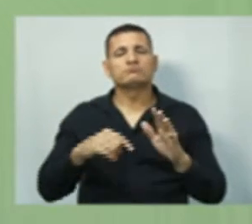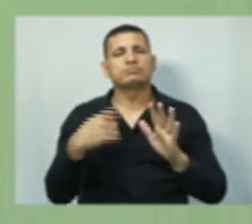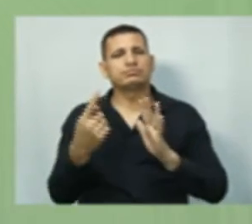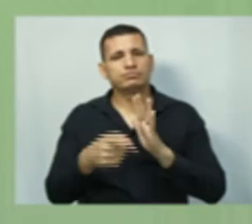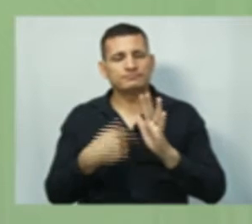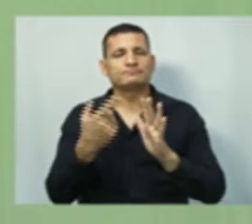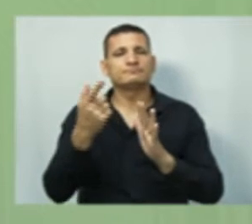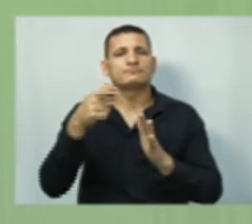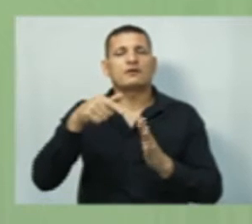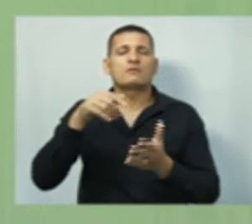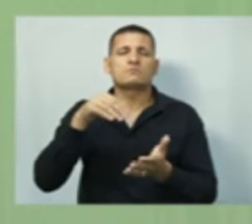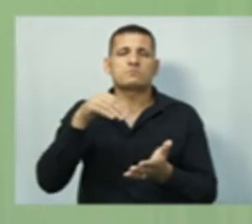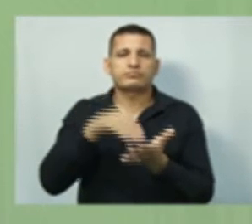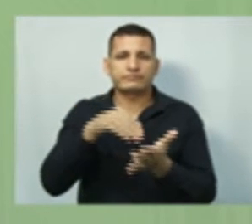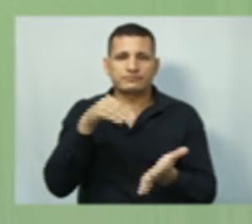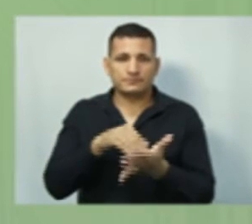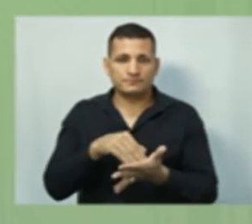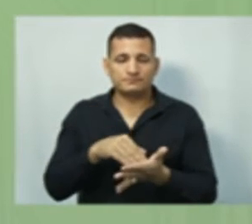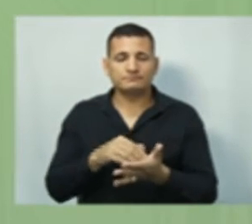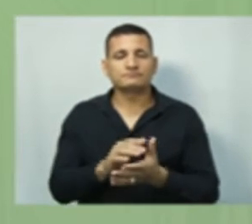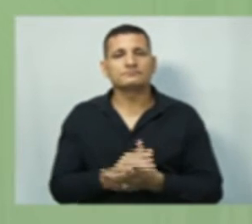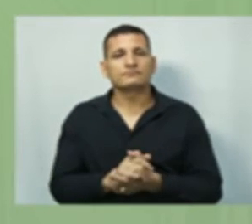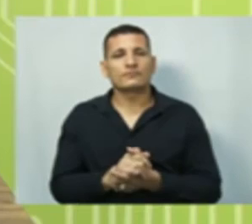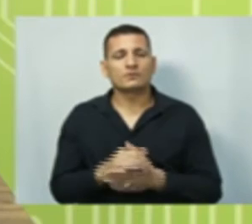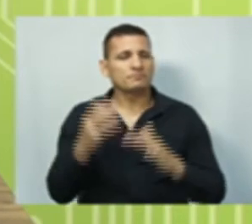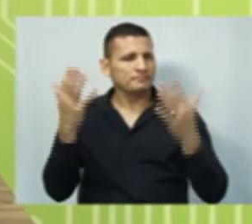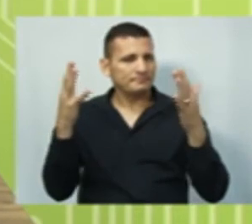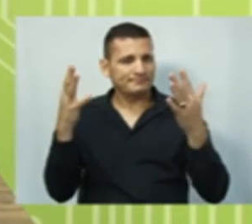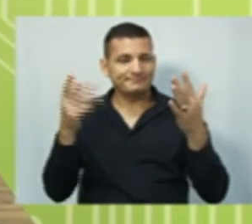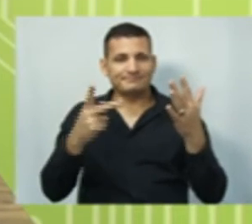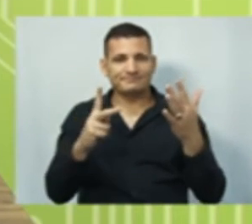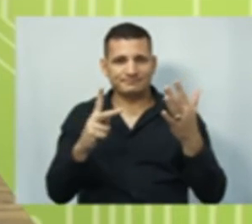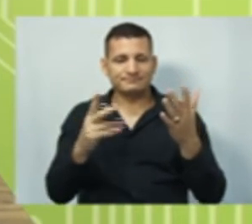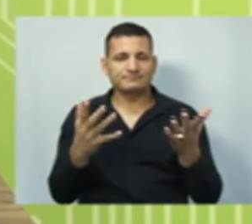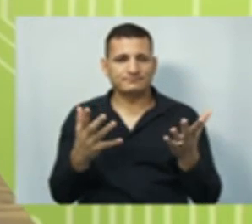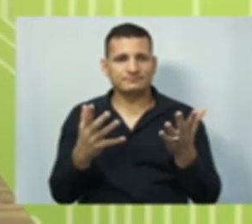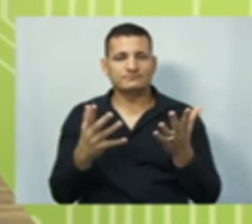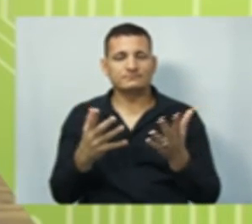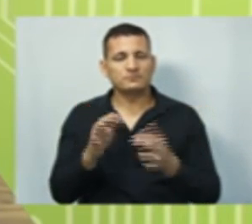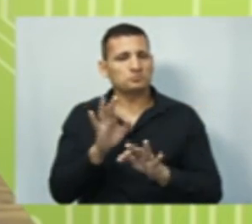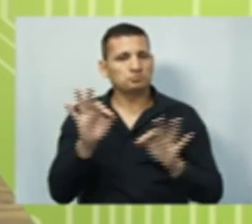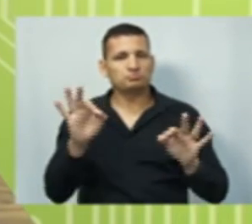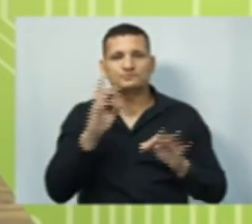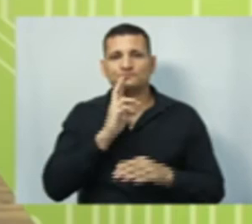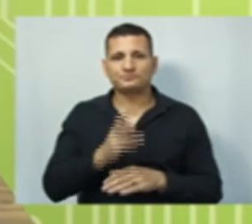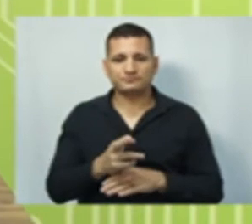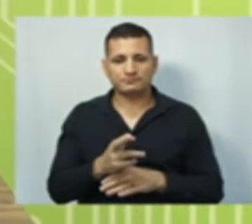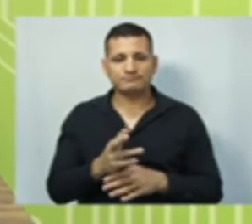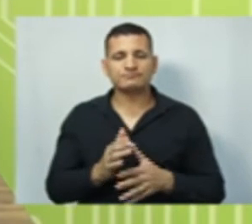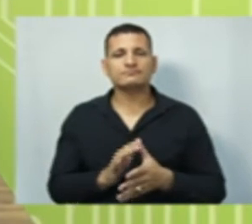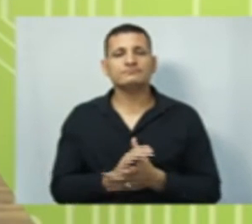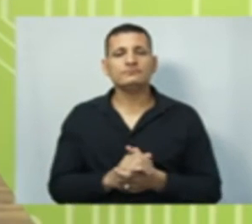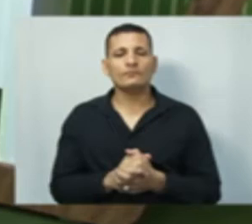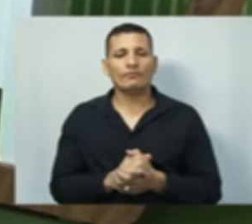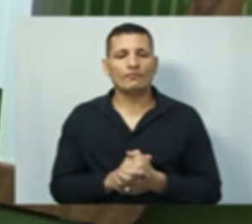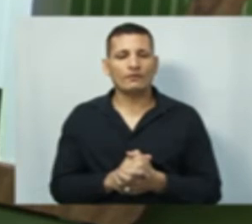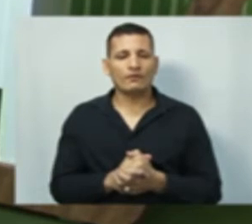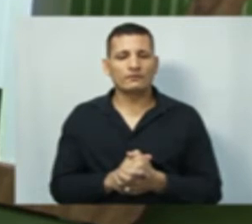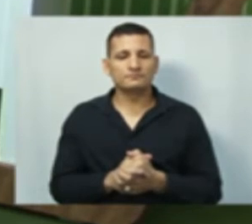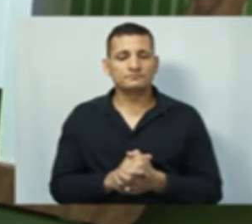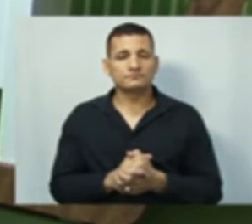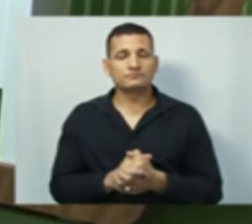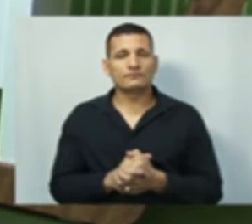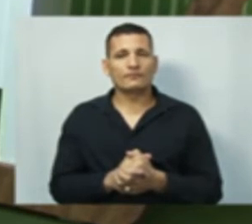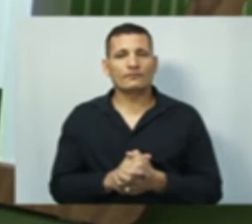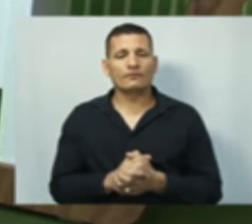escassos. Gente, é uma excelente resposta. Parabéns pela participação, pessoal. É isso mesmo que a gente está esperando, né, professora? E aí a gente